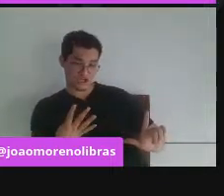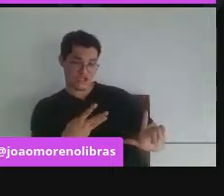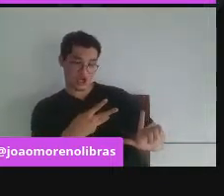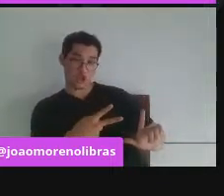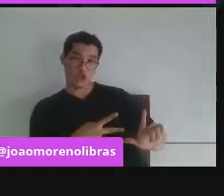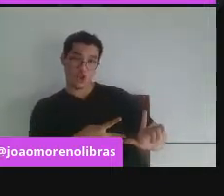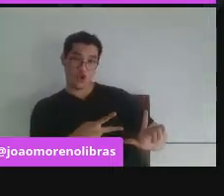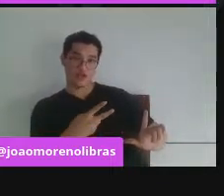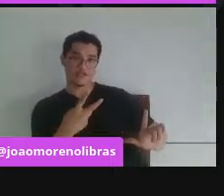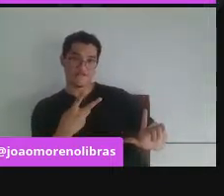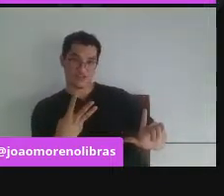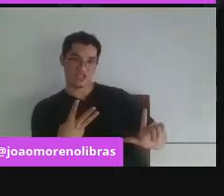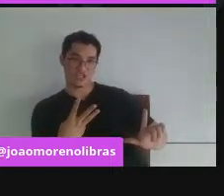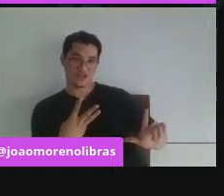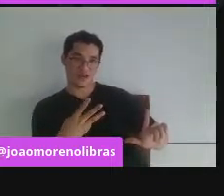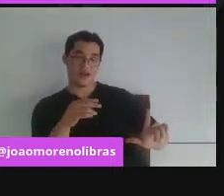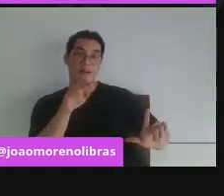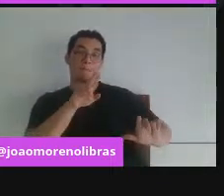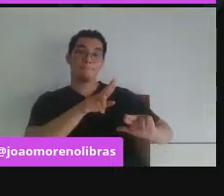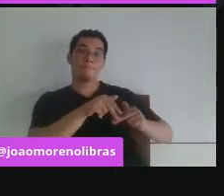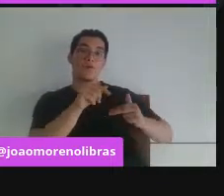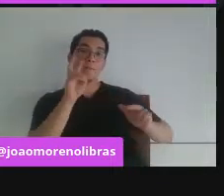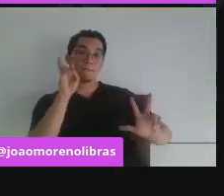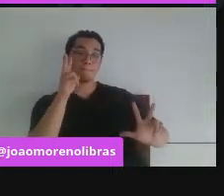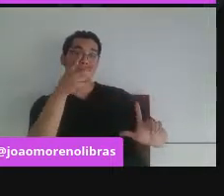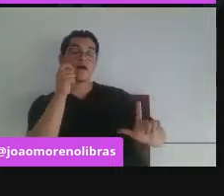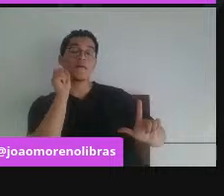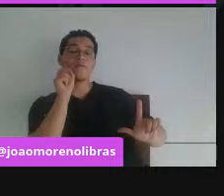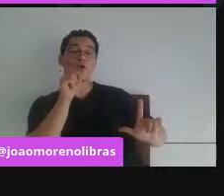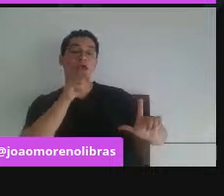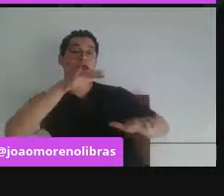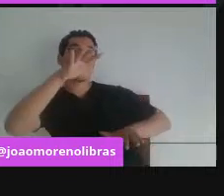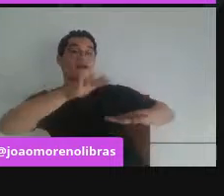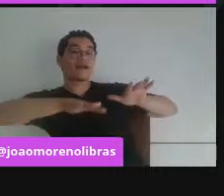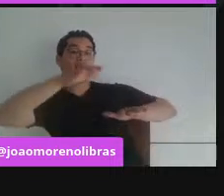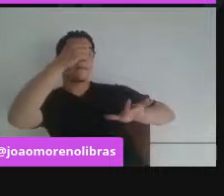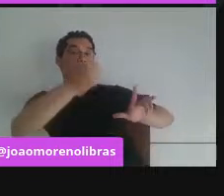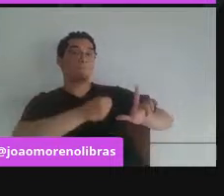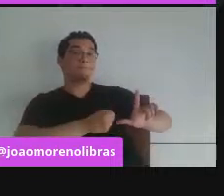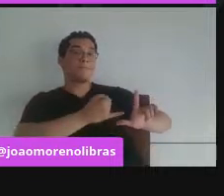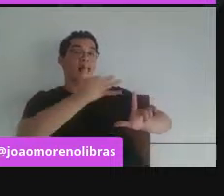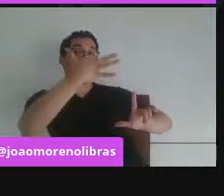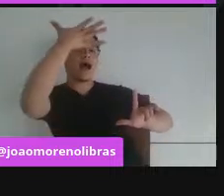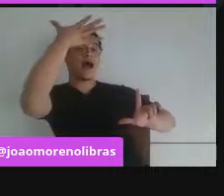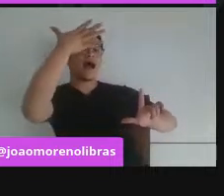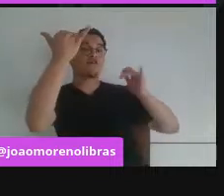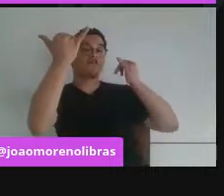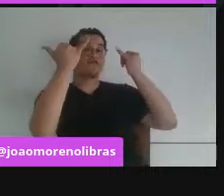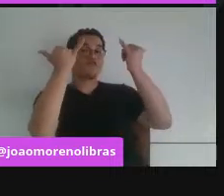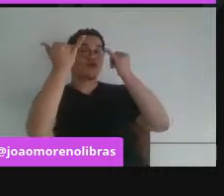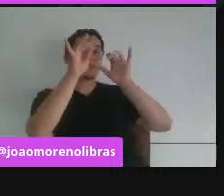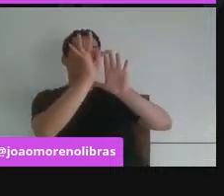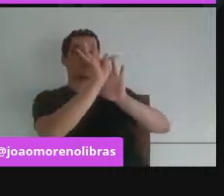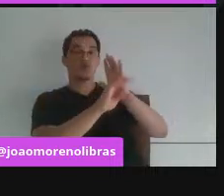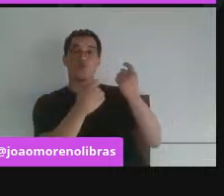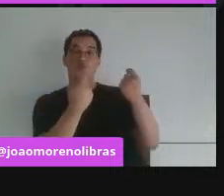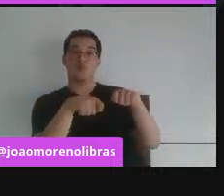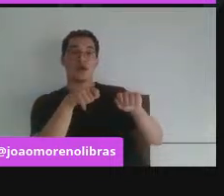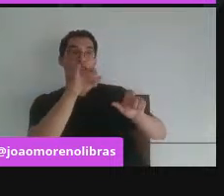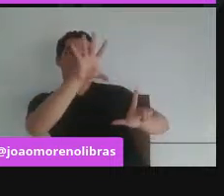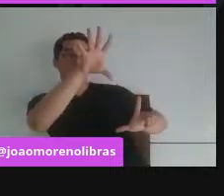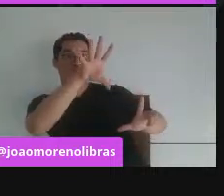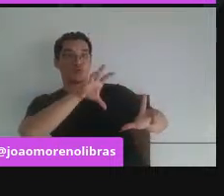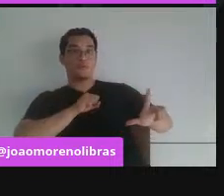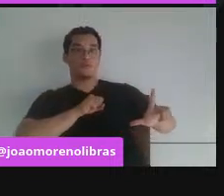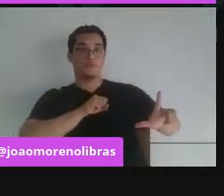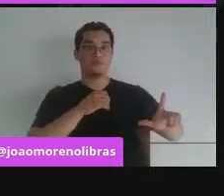varia essa massa textual, essa massa informacional que a gente que